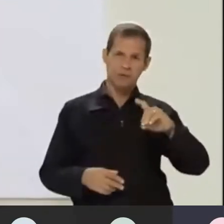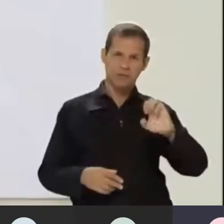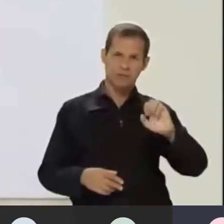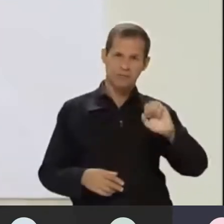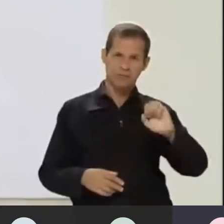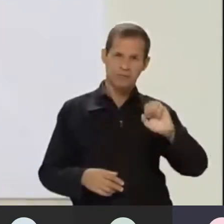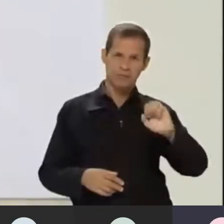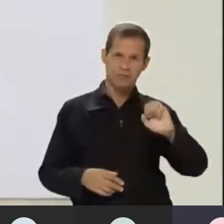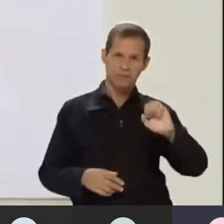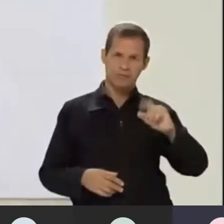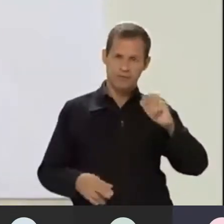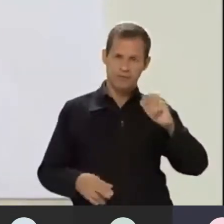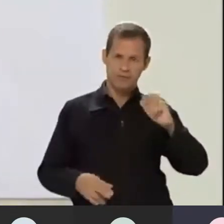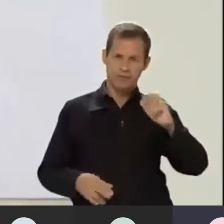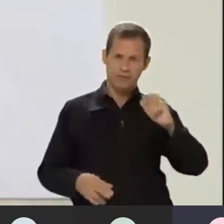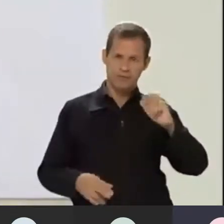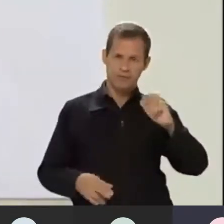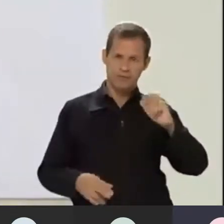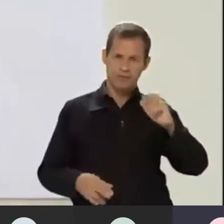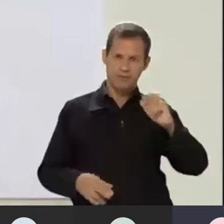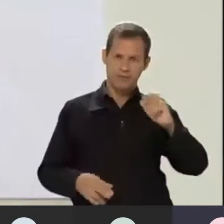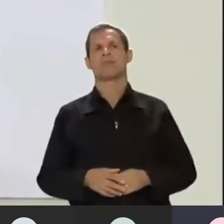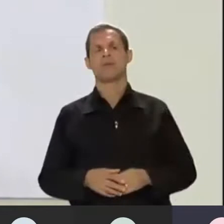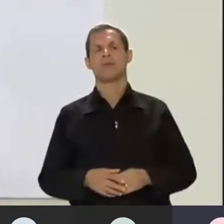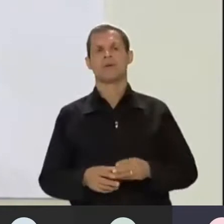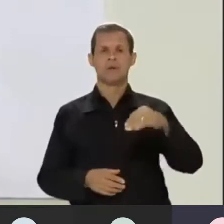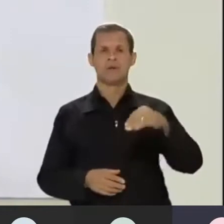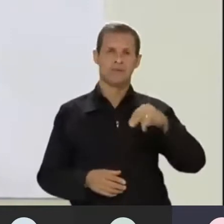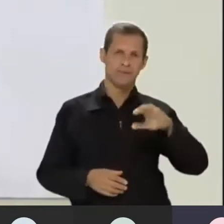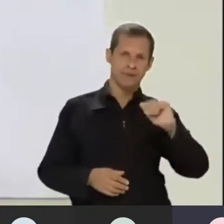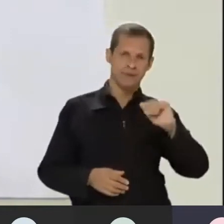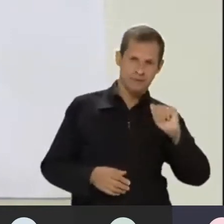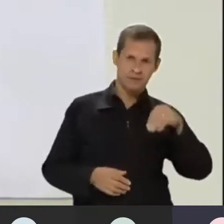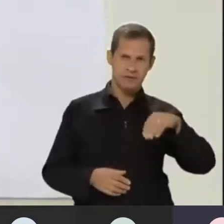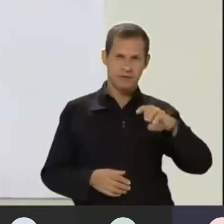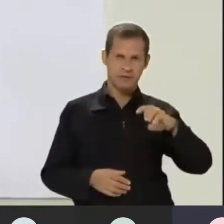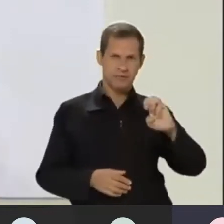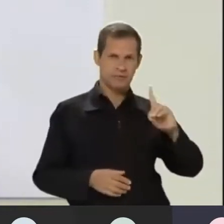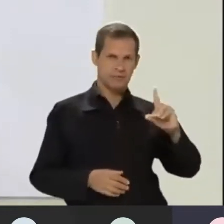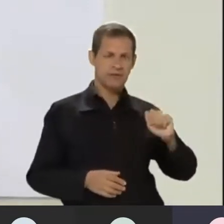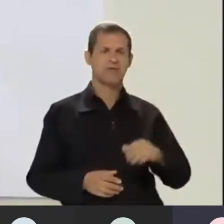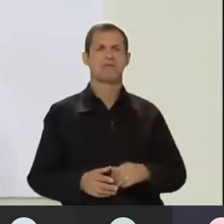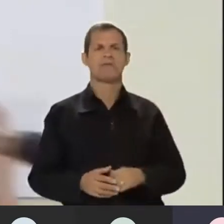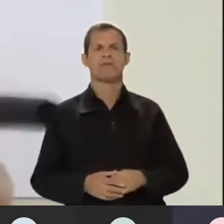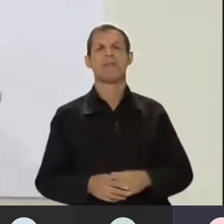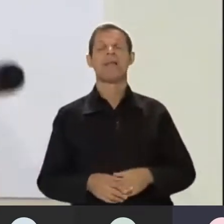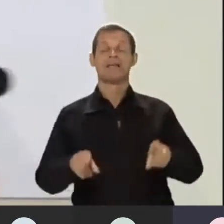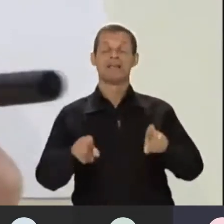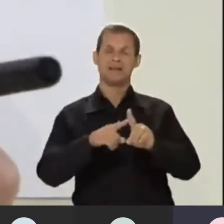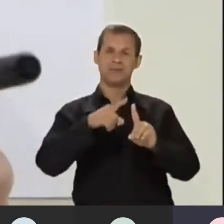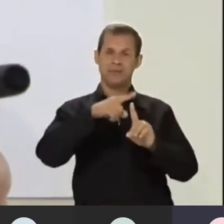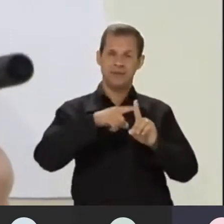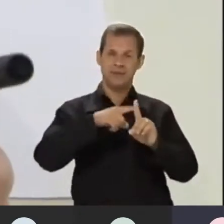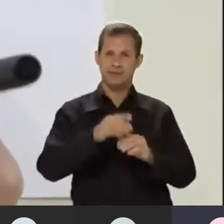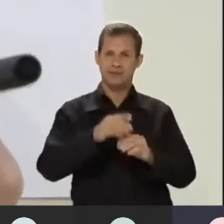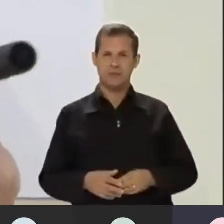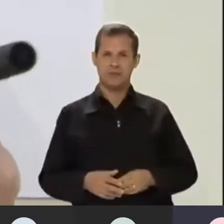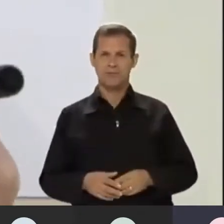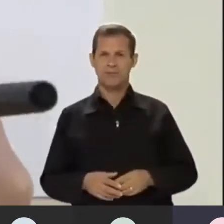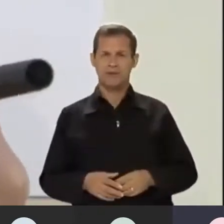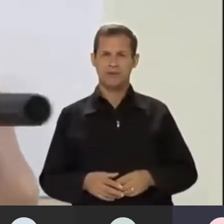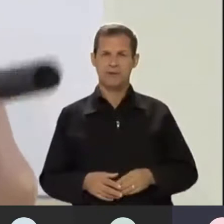em consideração a temperatura mínima, média, e a temperatura